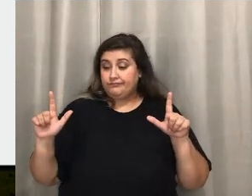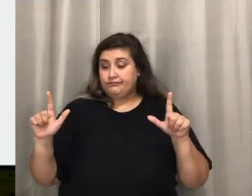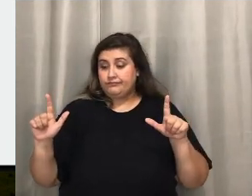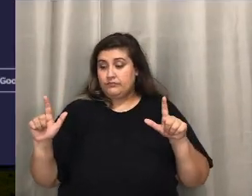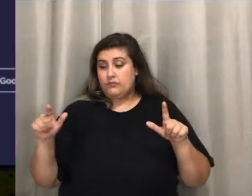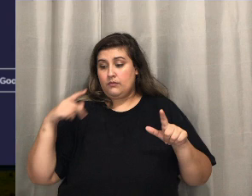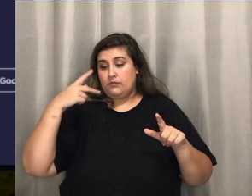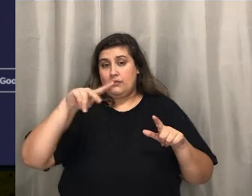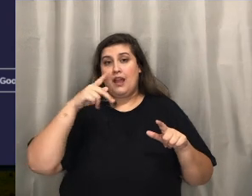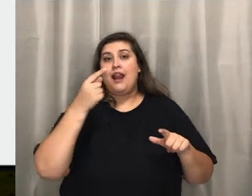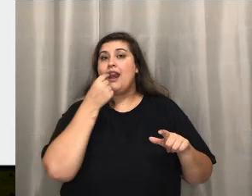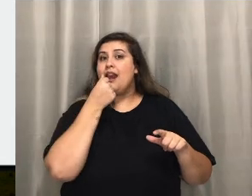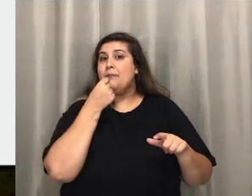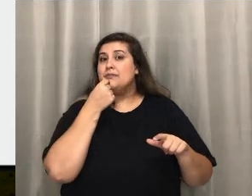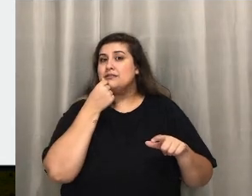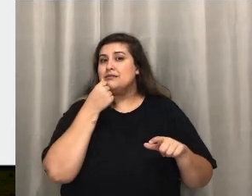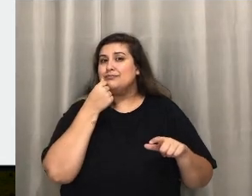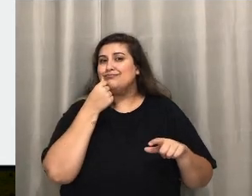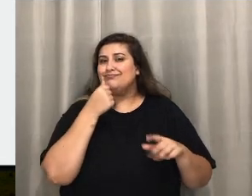Ao clicarmos